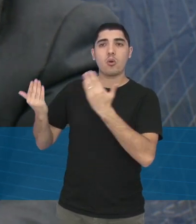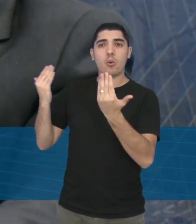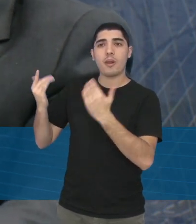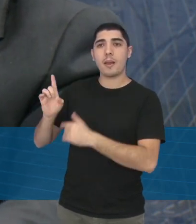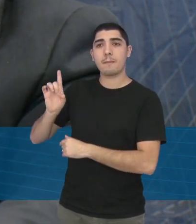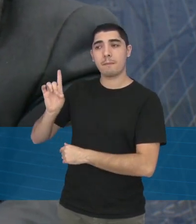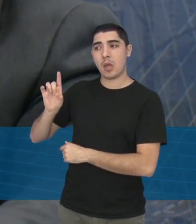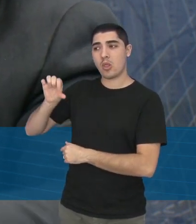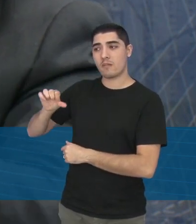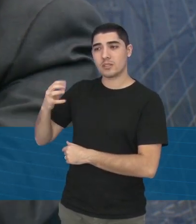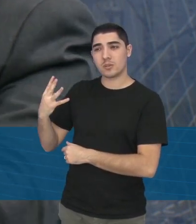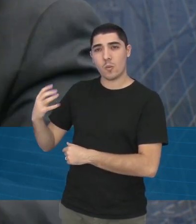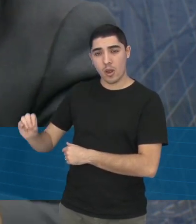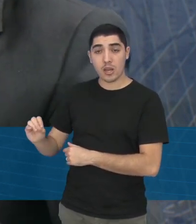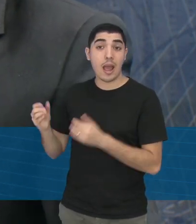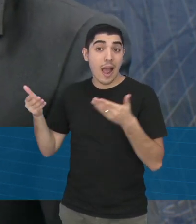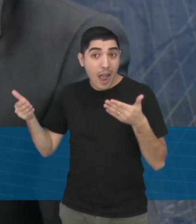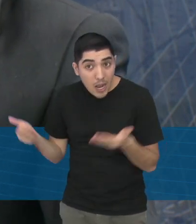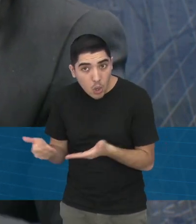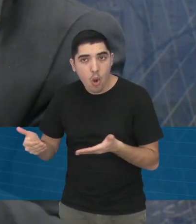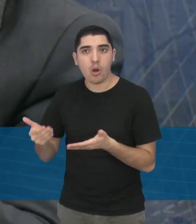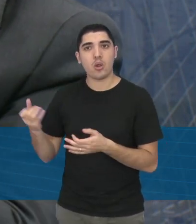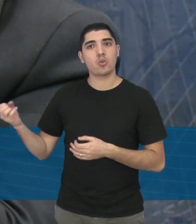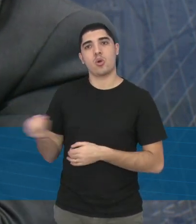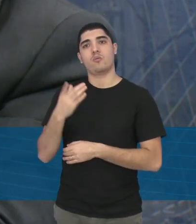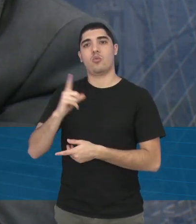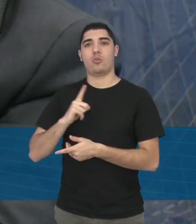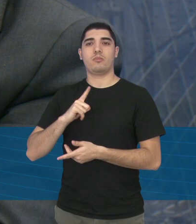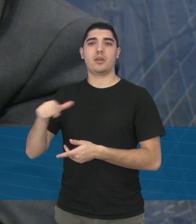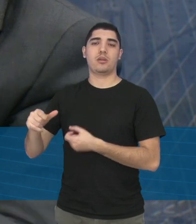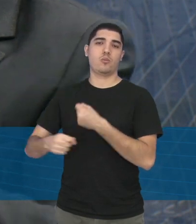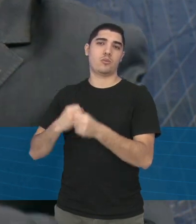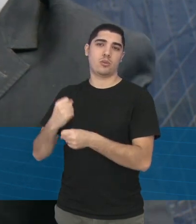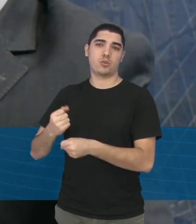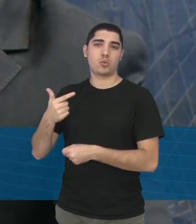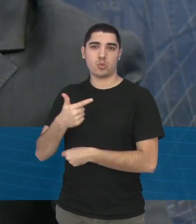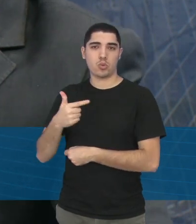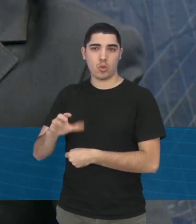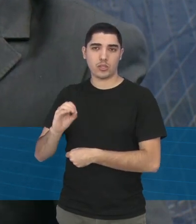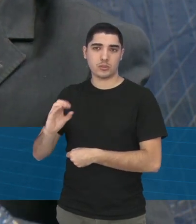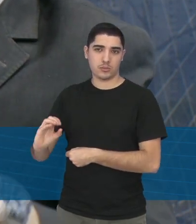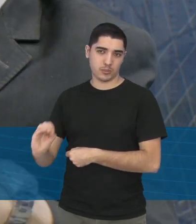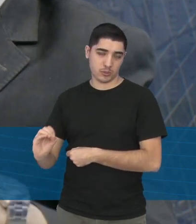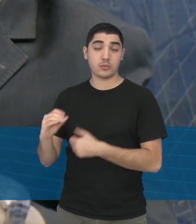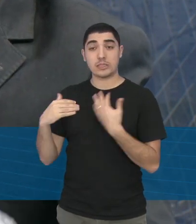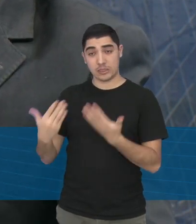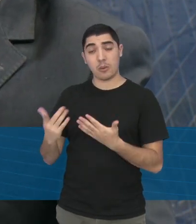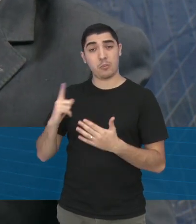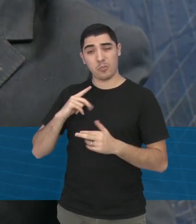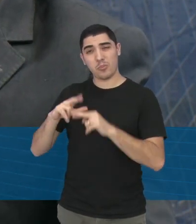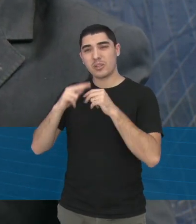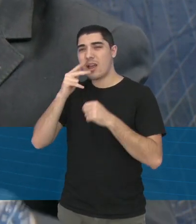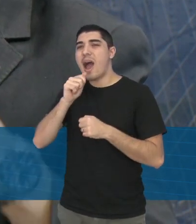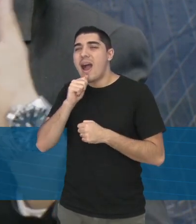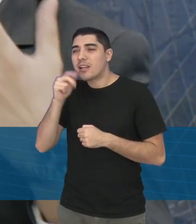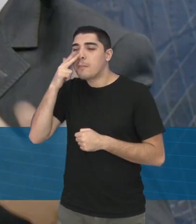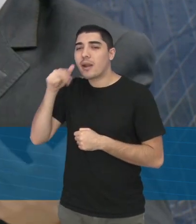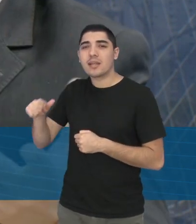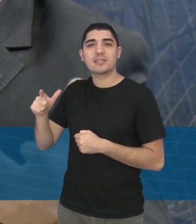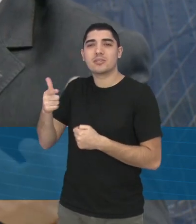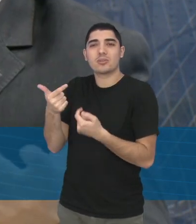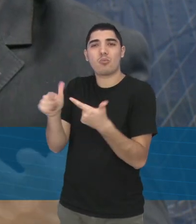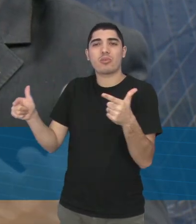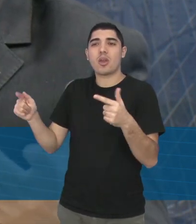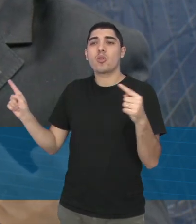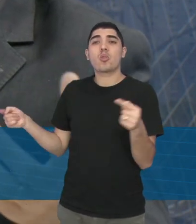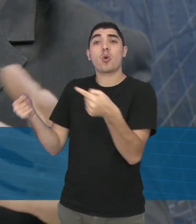situação da década de 70, uhum. Agora tem dos anos 2000. Às vezes elas são incoerentes entre si. Então muitas das vezes, até para o